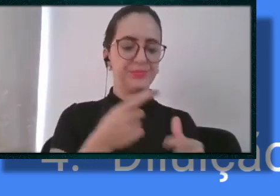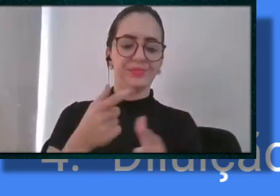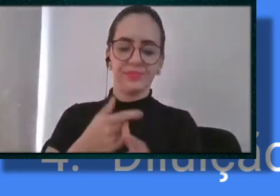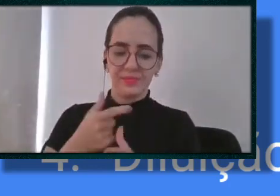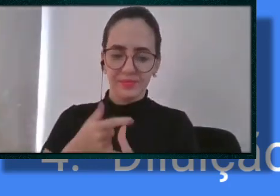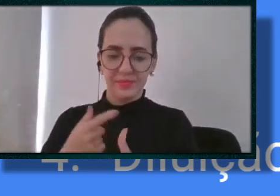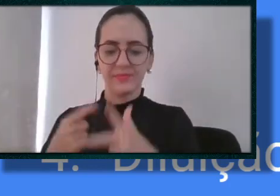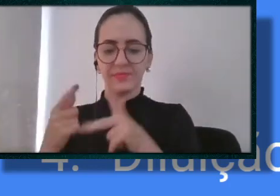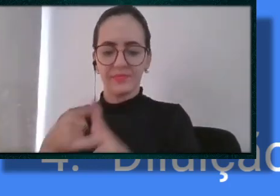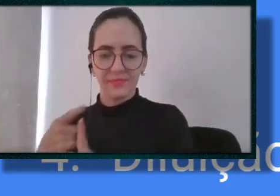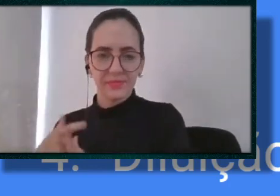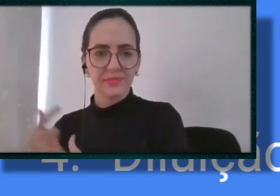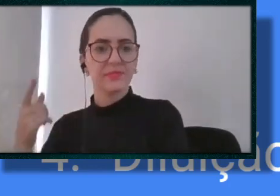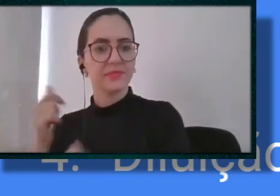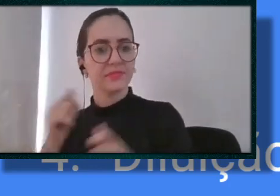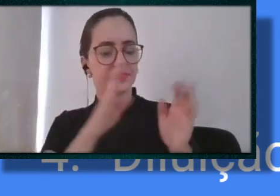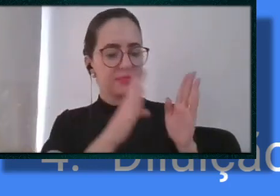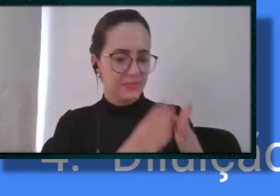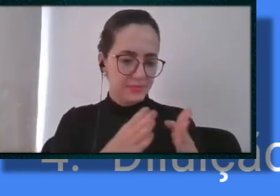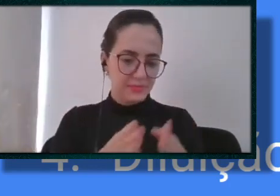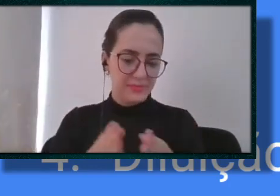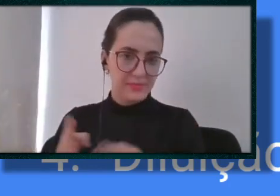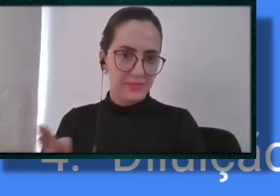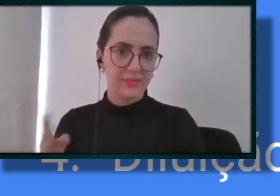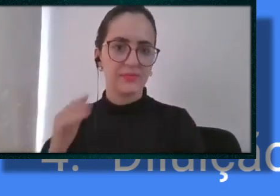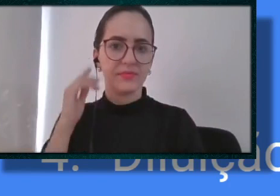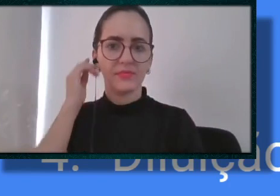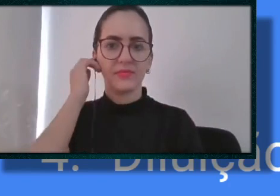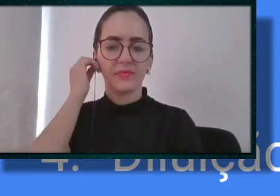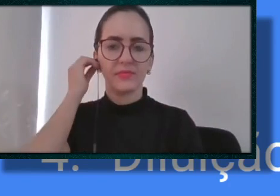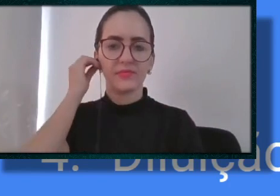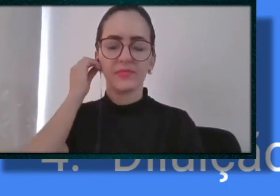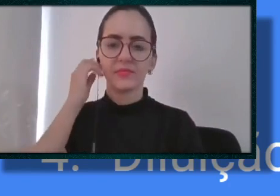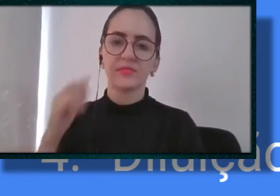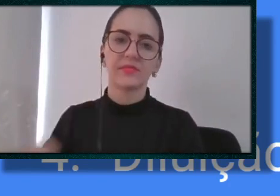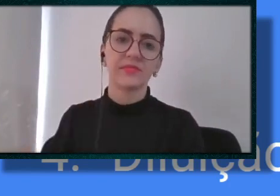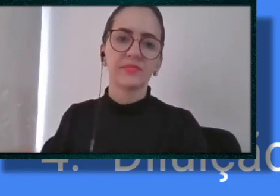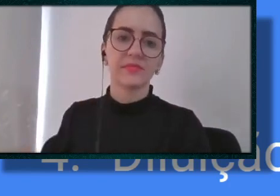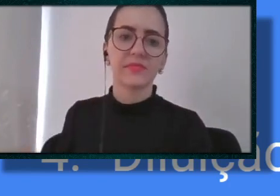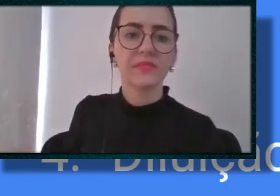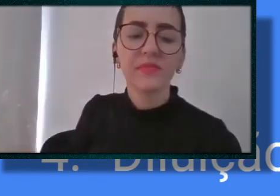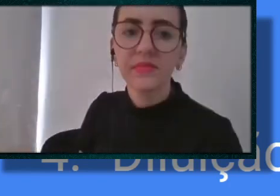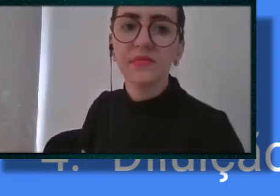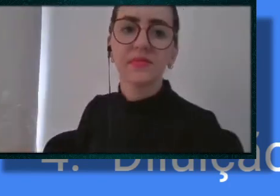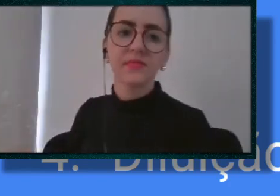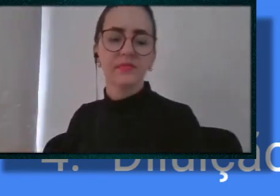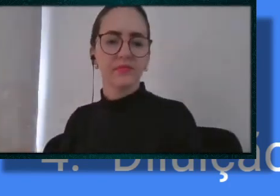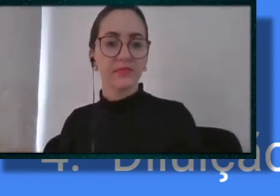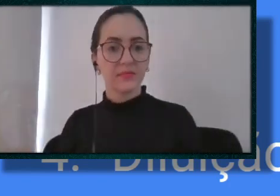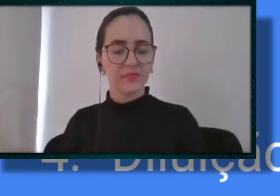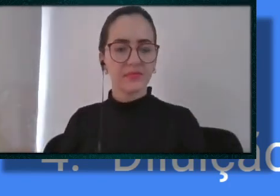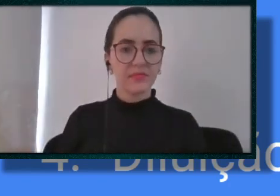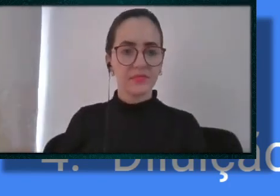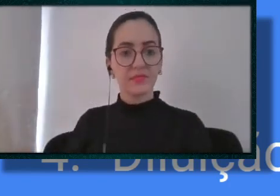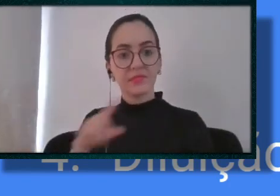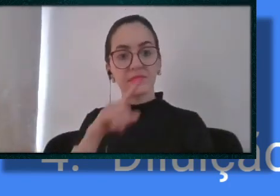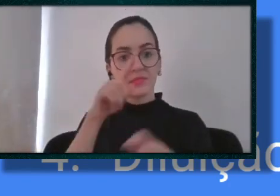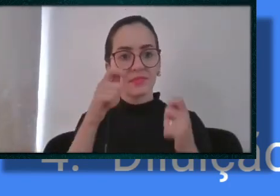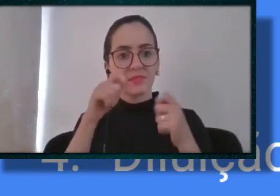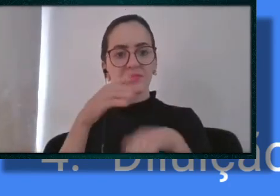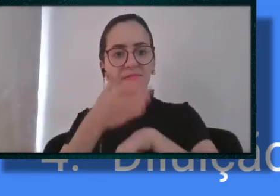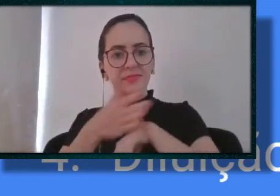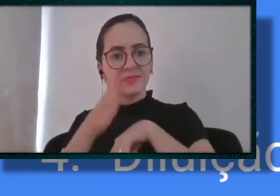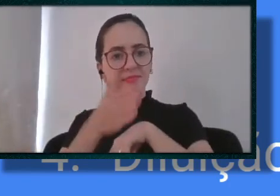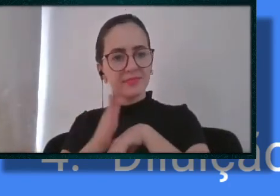aí, é por isso que é importante os formulários que estão sendo encaminhados para vocês, porque quando vocês vão fazendo os exercícios, vocês vão se